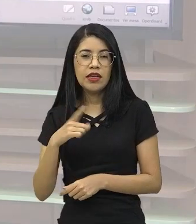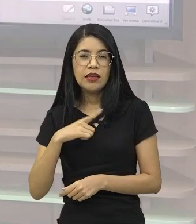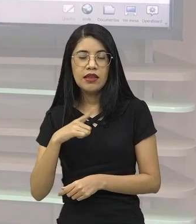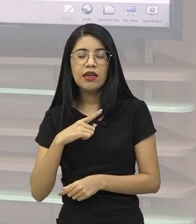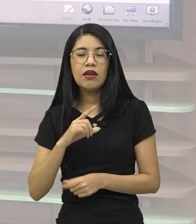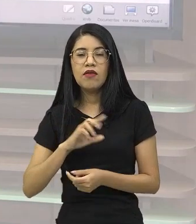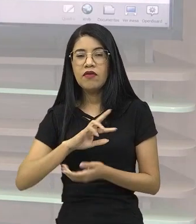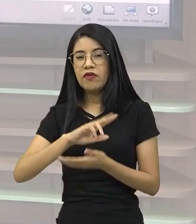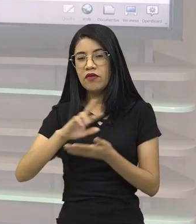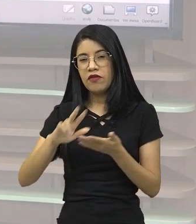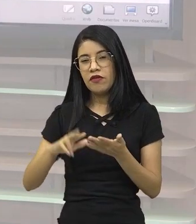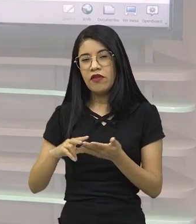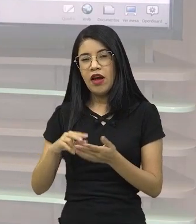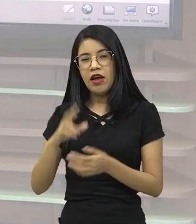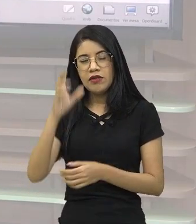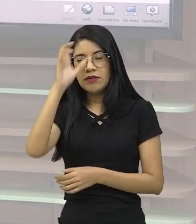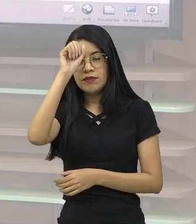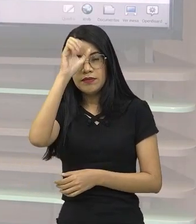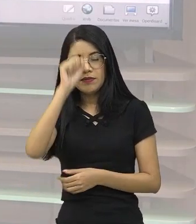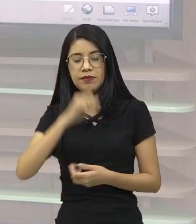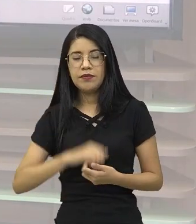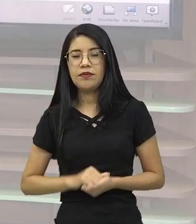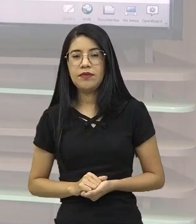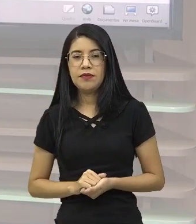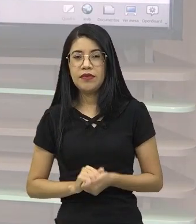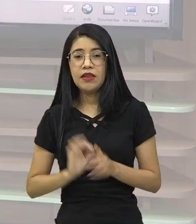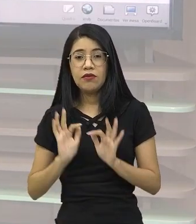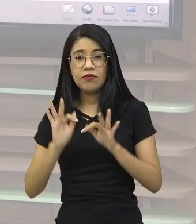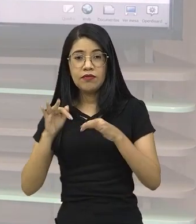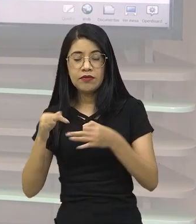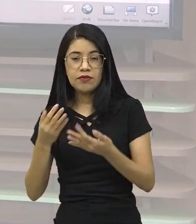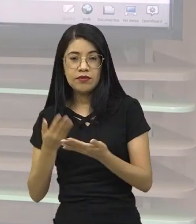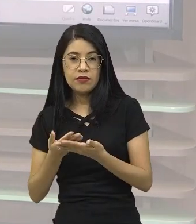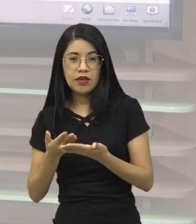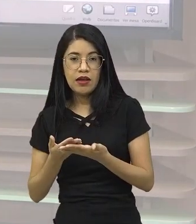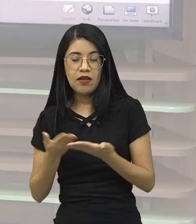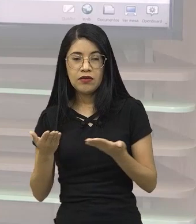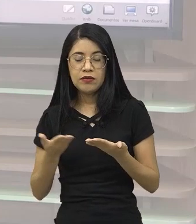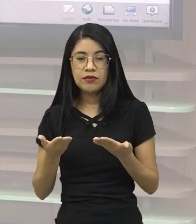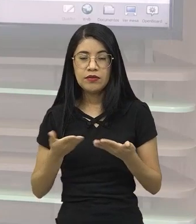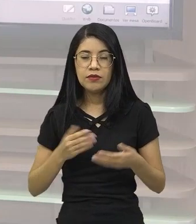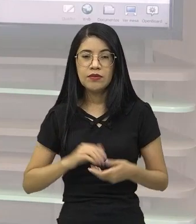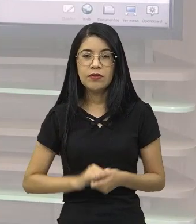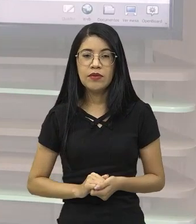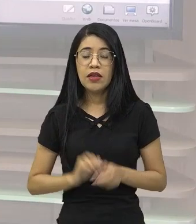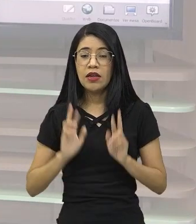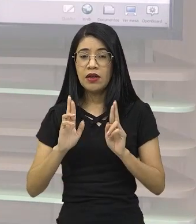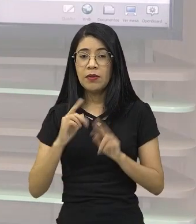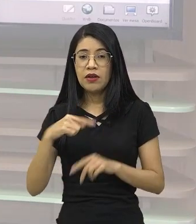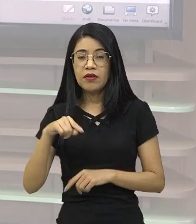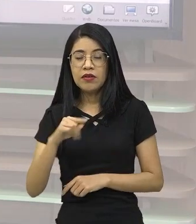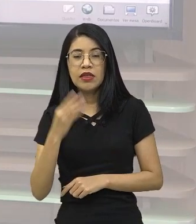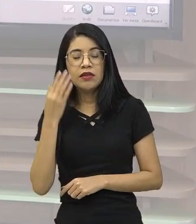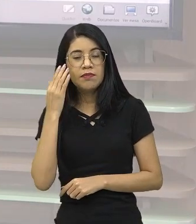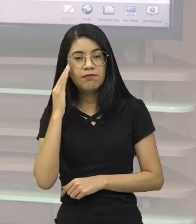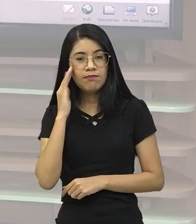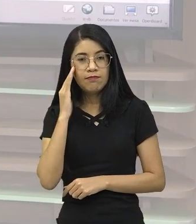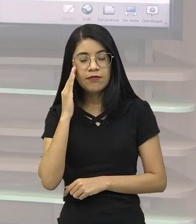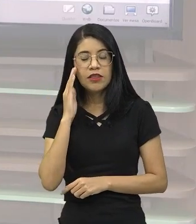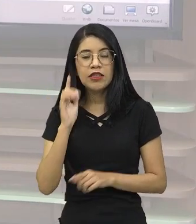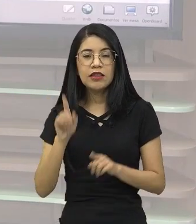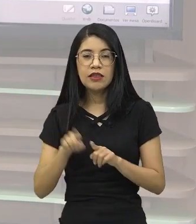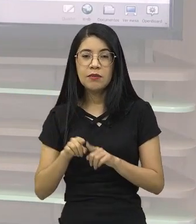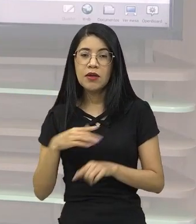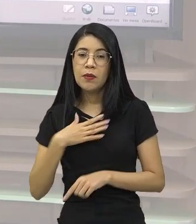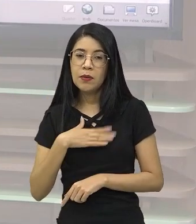para nós. Muito bem. Então, aqui finalizamos a nossa aula. Esperamos que você tenha